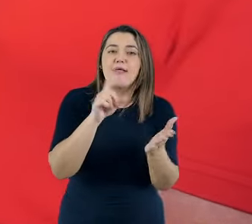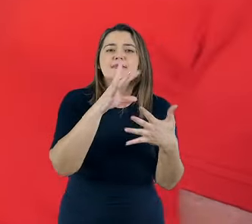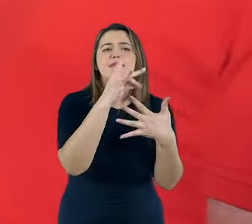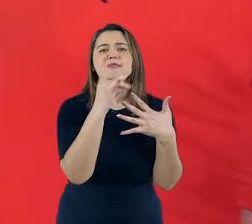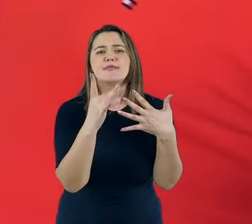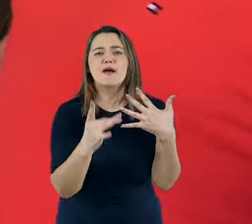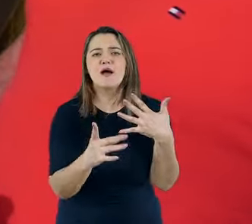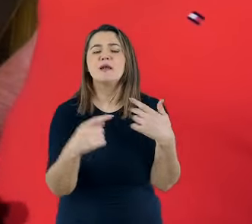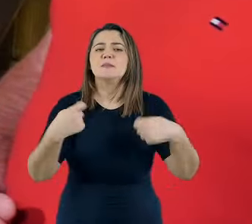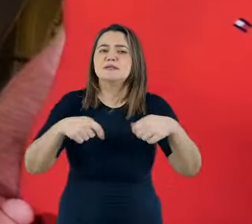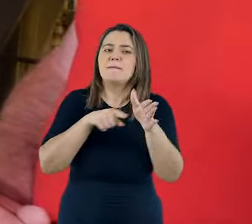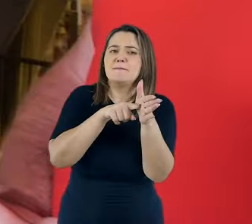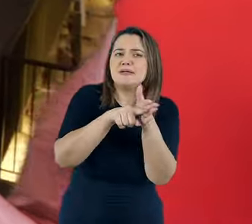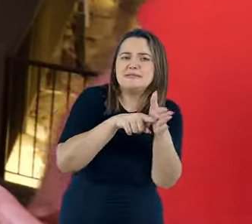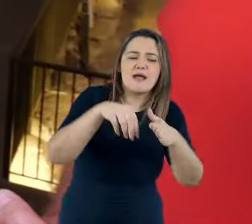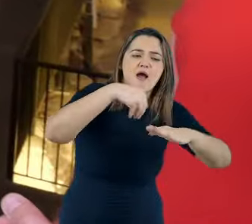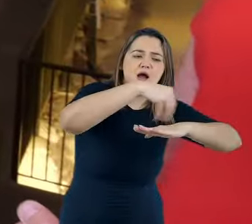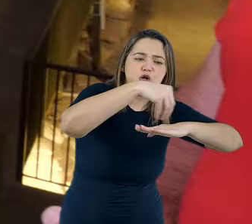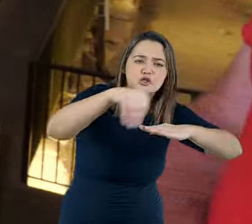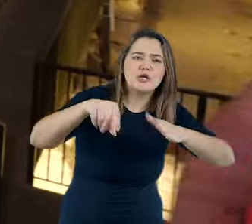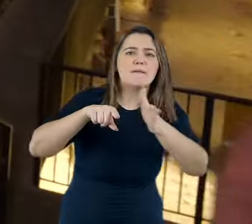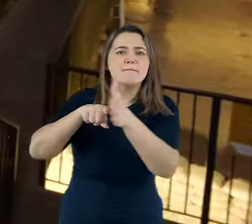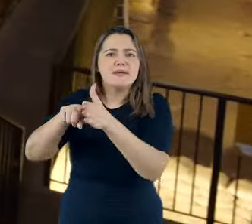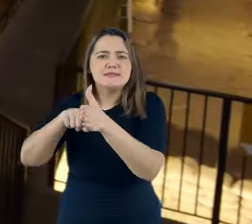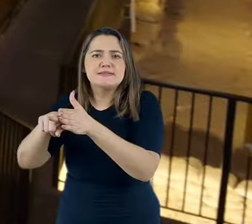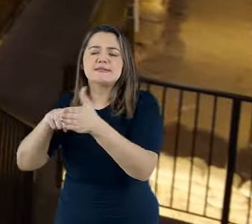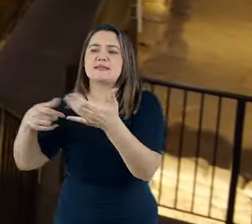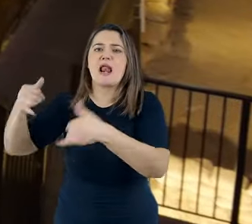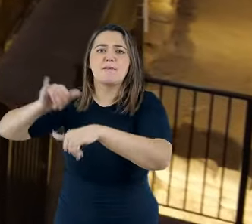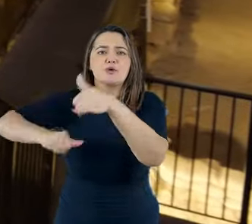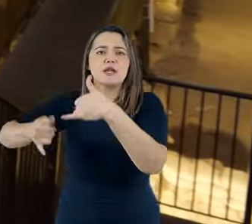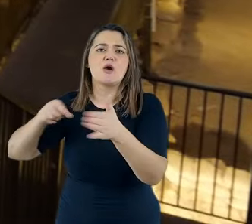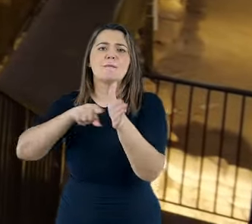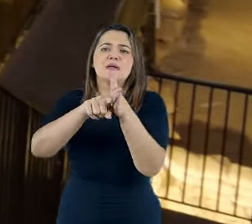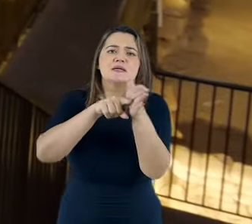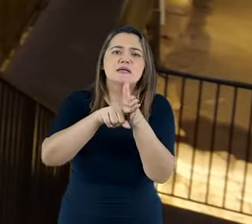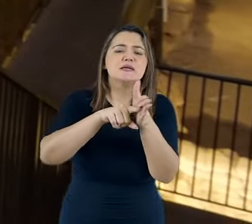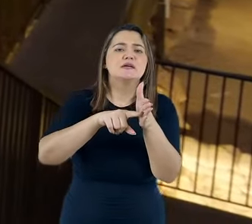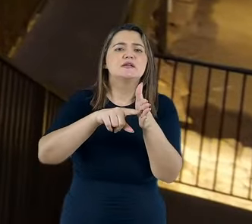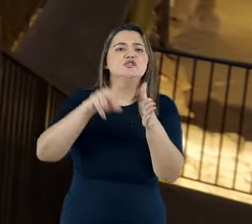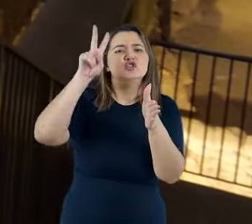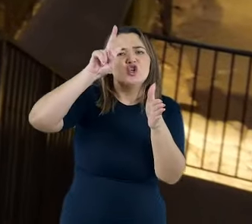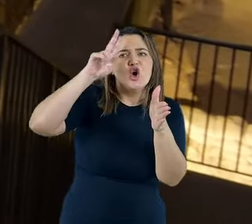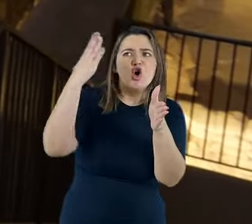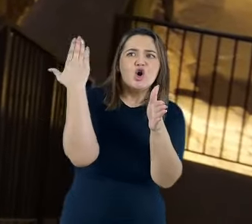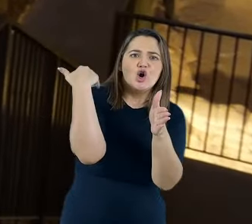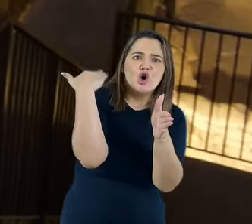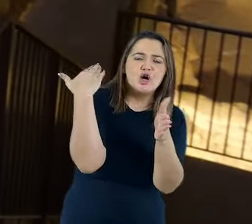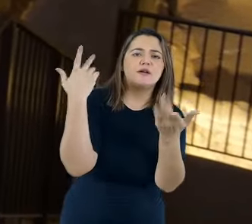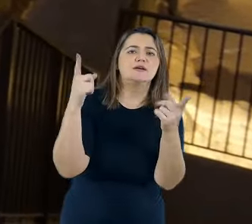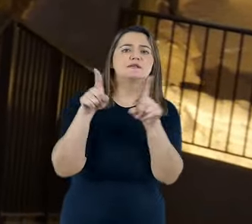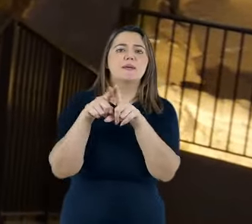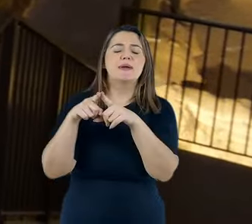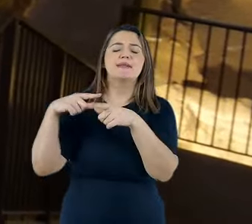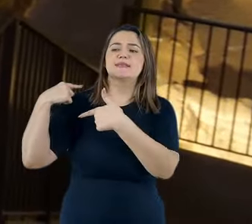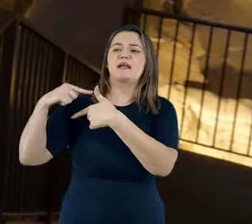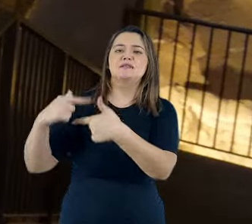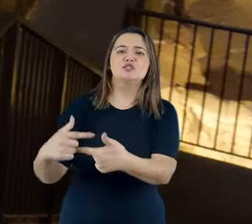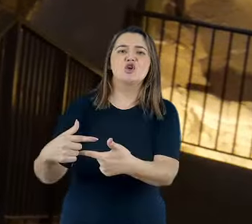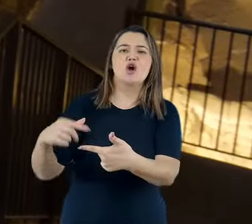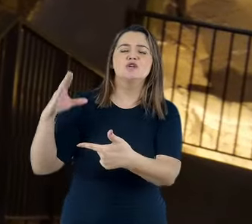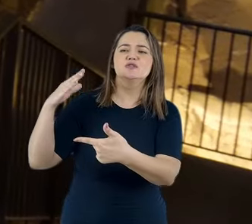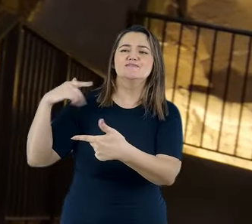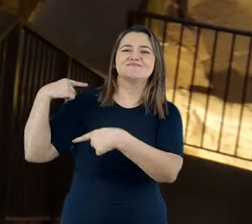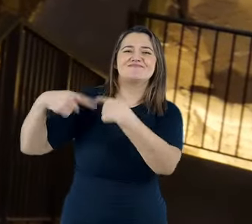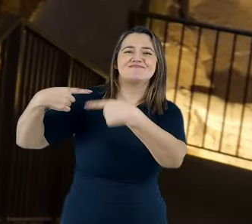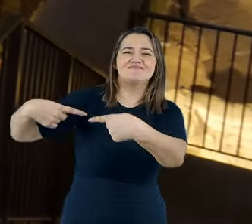que envolve pesquisa arqueológica, pesquisa laboratorial, historiográfica, de documentos antigos, de traduções orais, ou